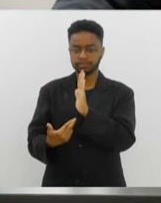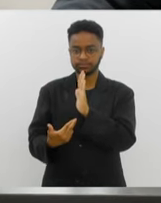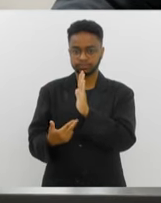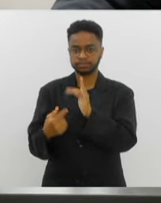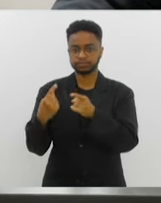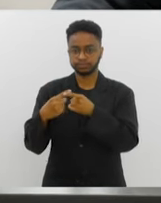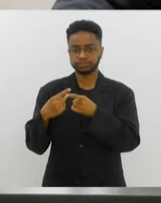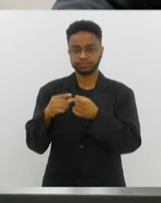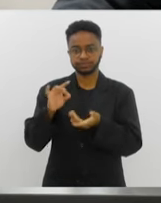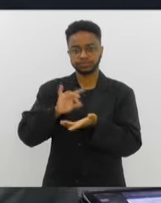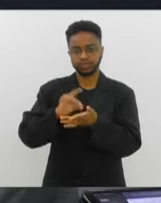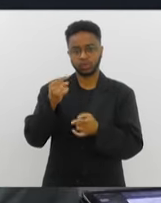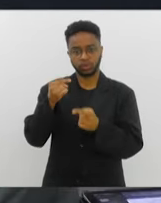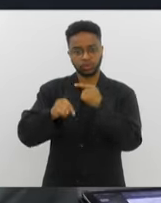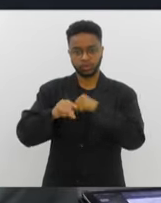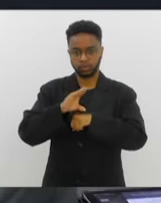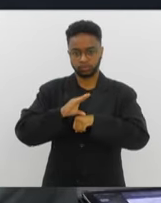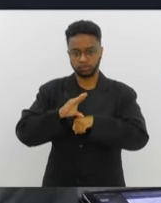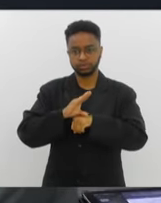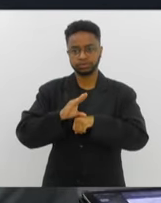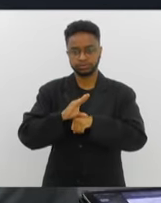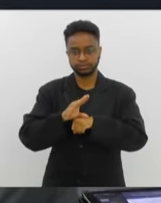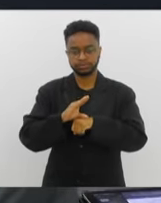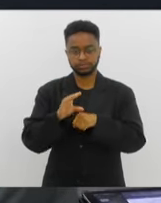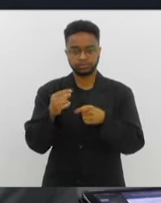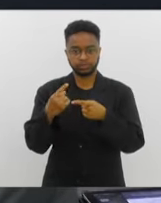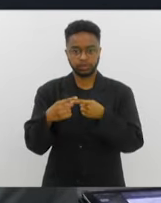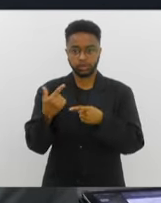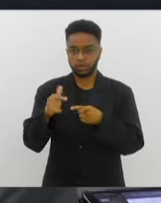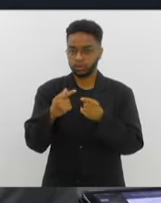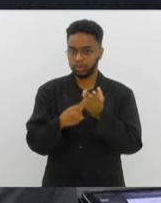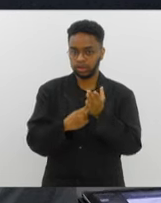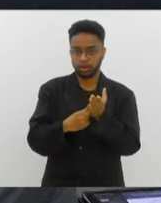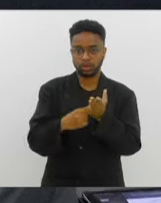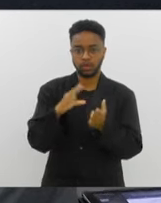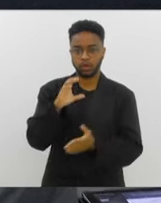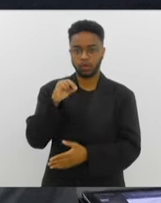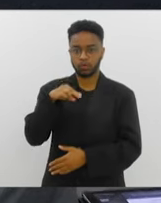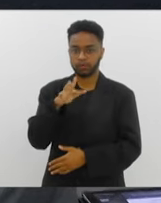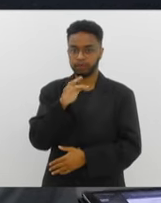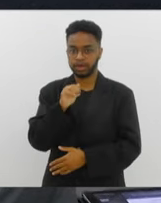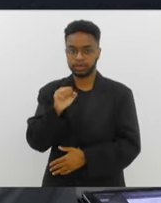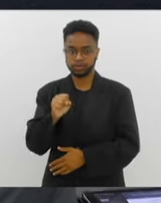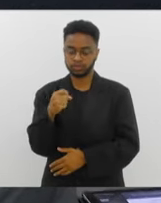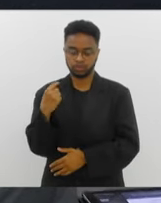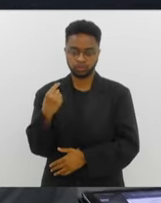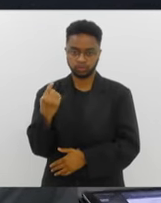é inconstitucional o projeto, não tem convênio com o FAS para sustentá-lo.